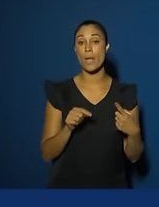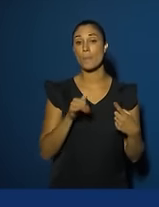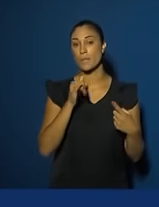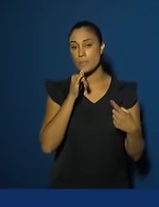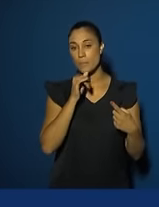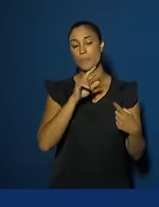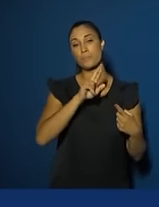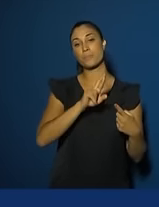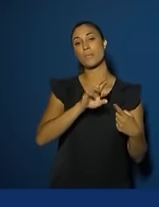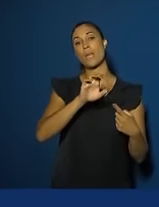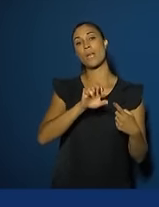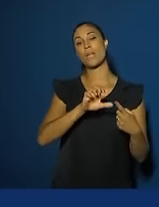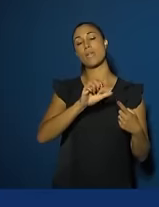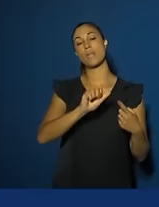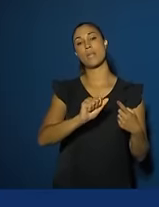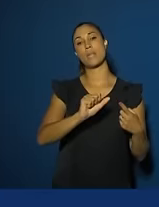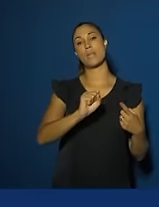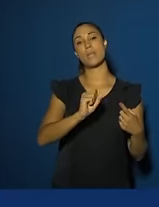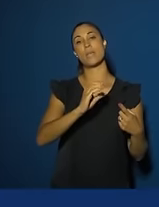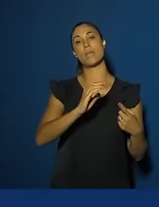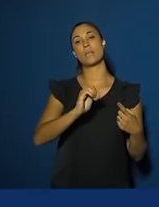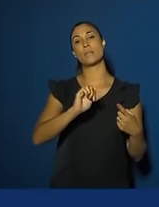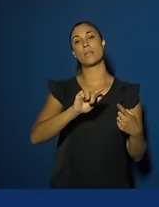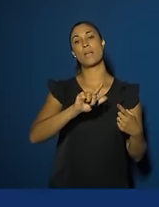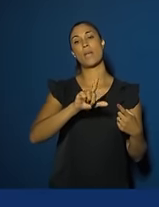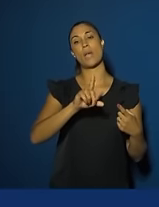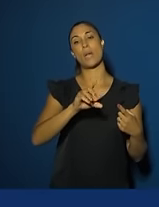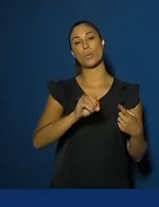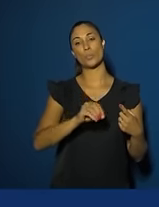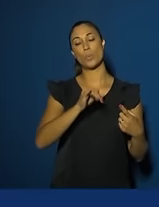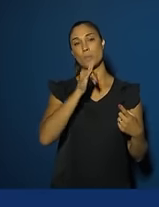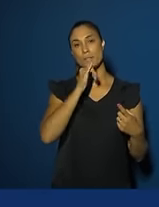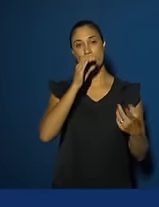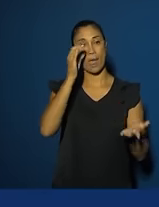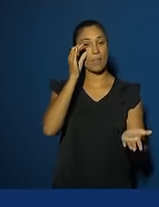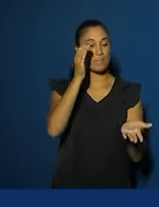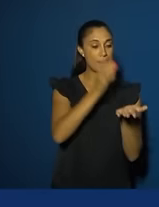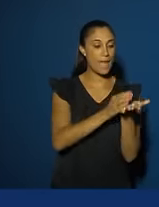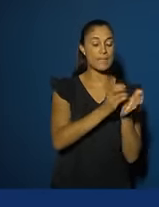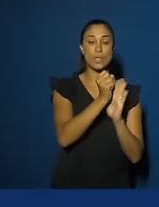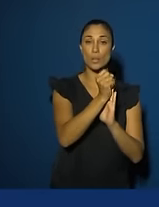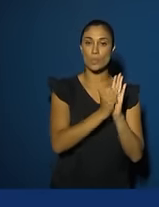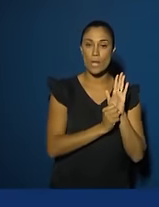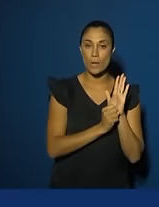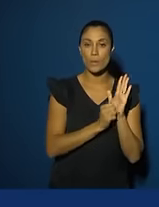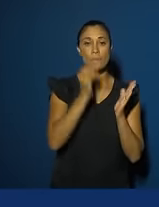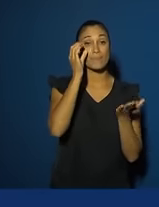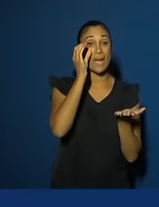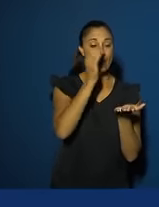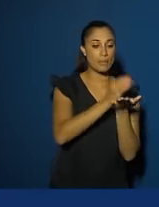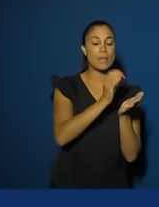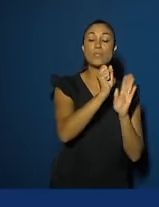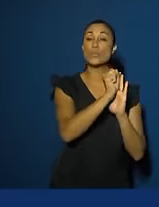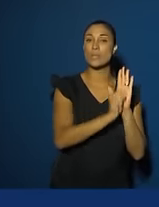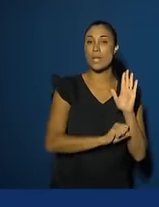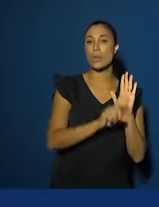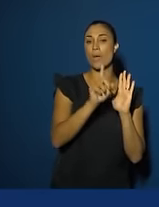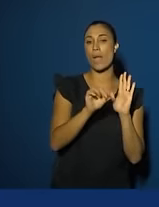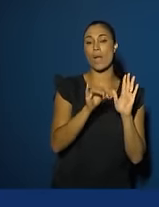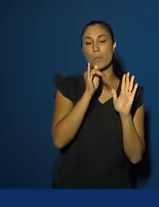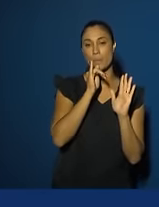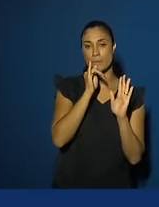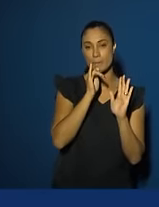rescaldo eh no tempo da chamada tese do século a tese do século é aquela tese que